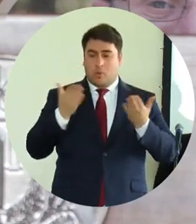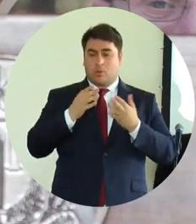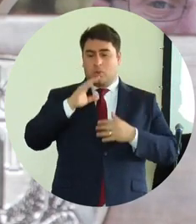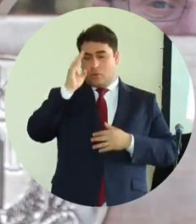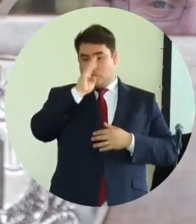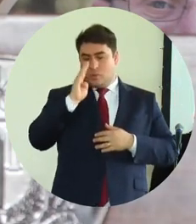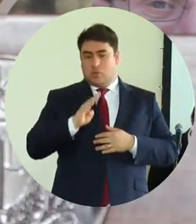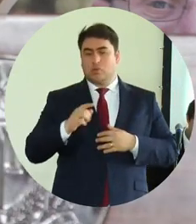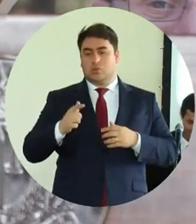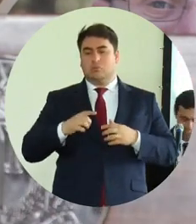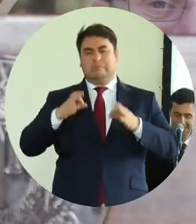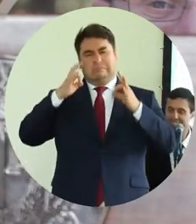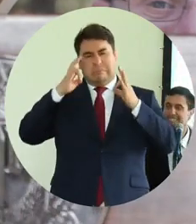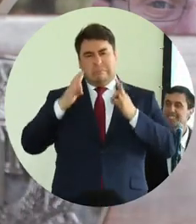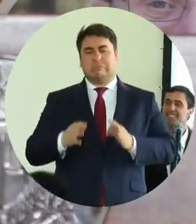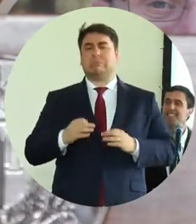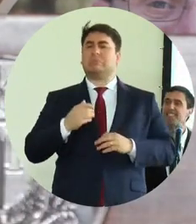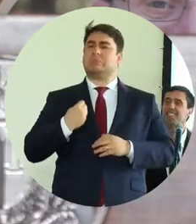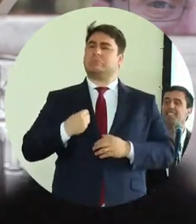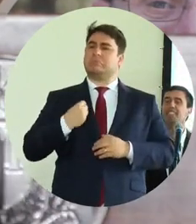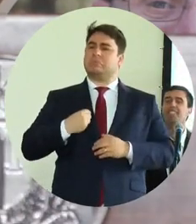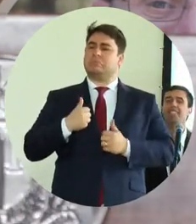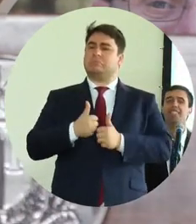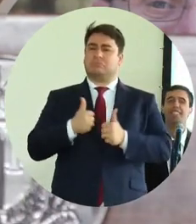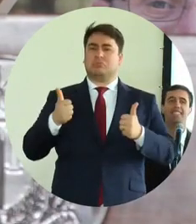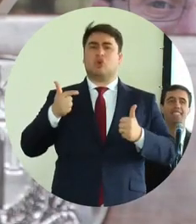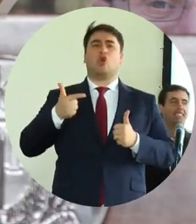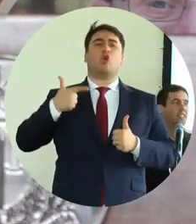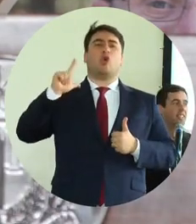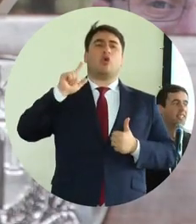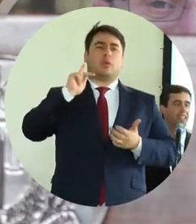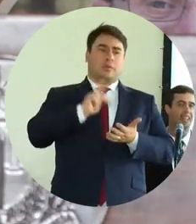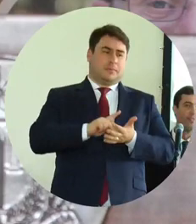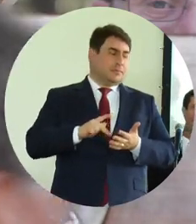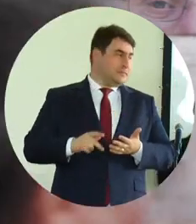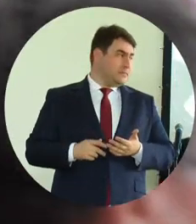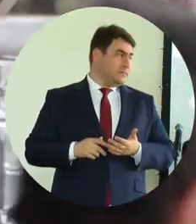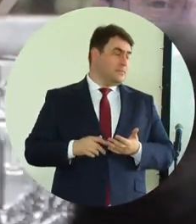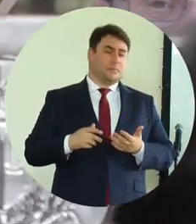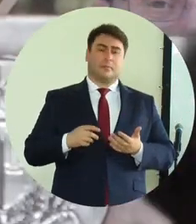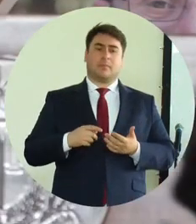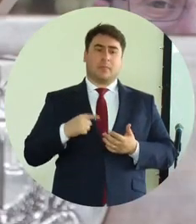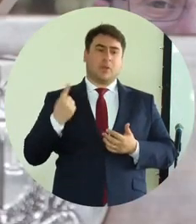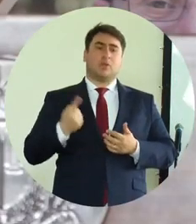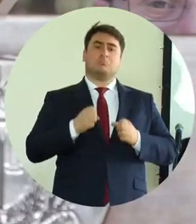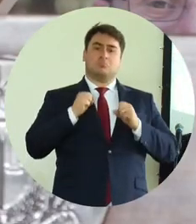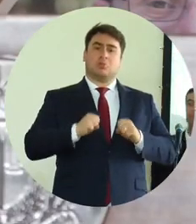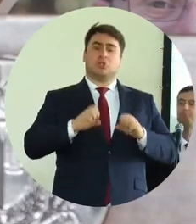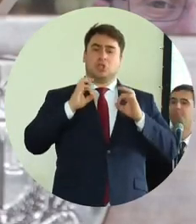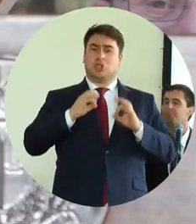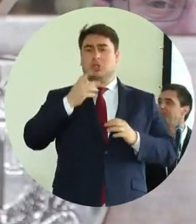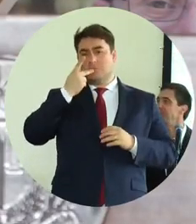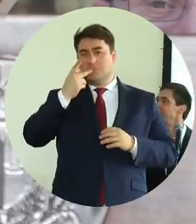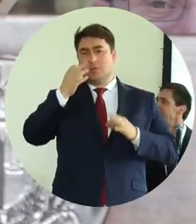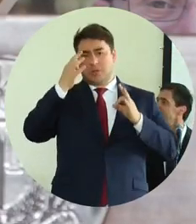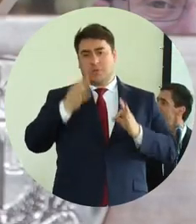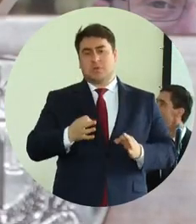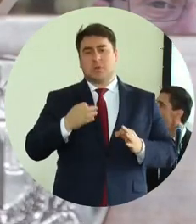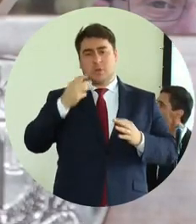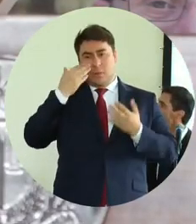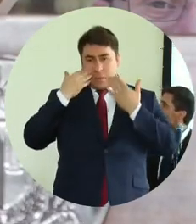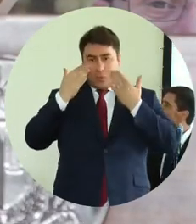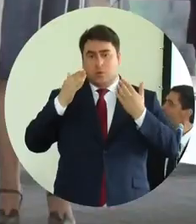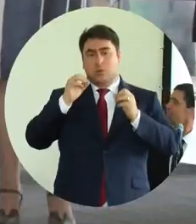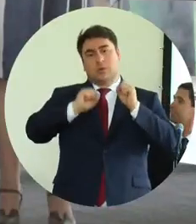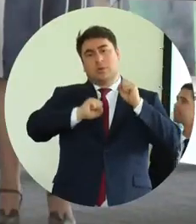Brasil está realmente vivendo uma outra realidade. A gente pode com certeza afirmar isso olhando para essas